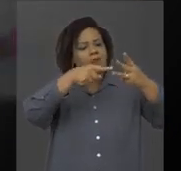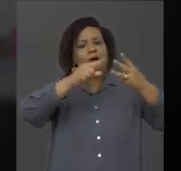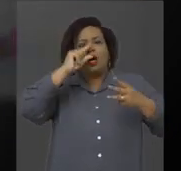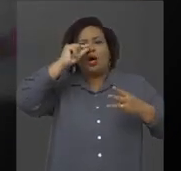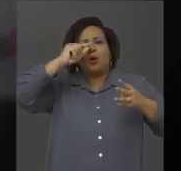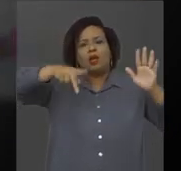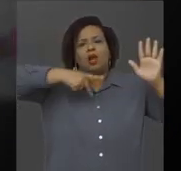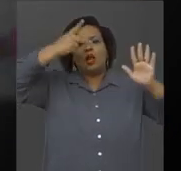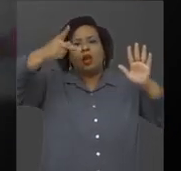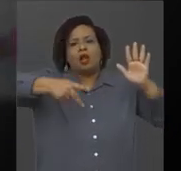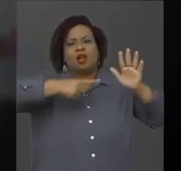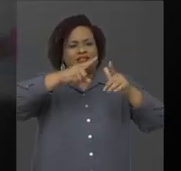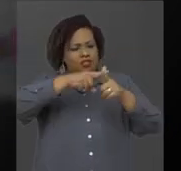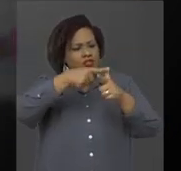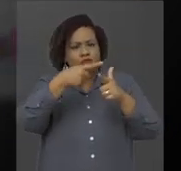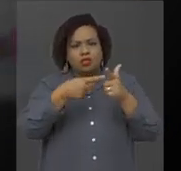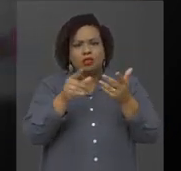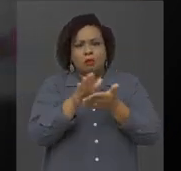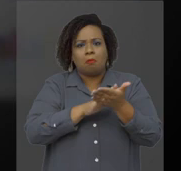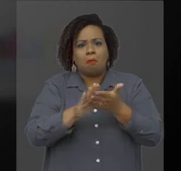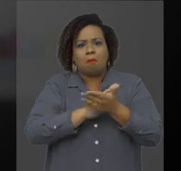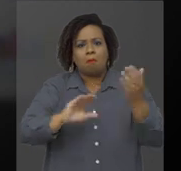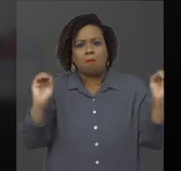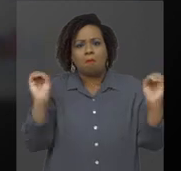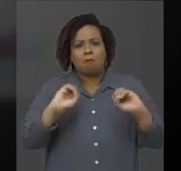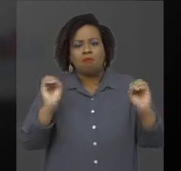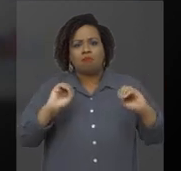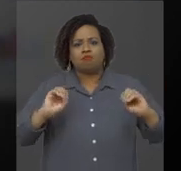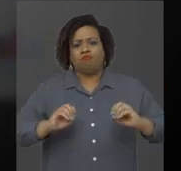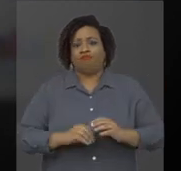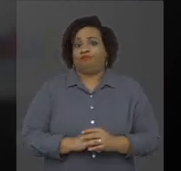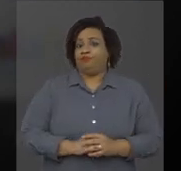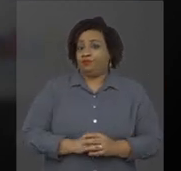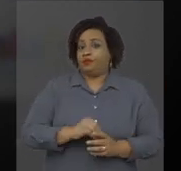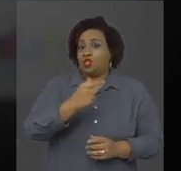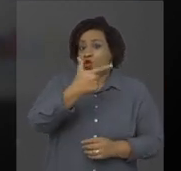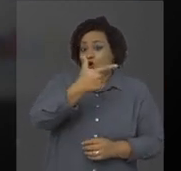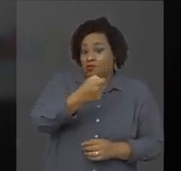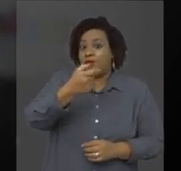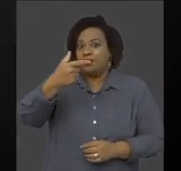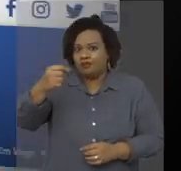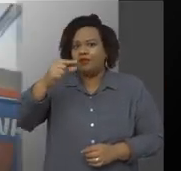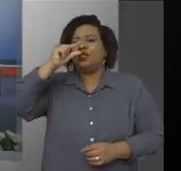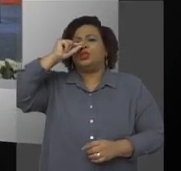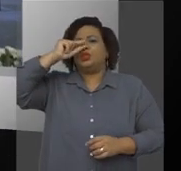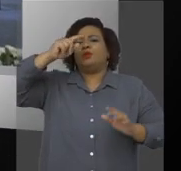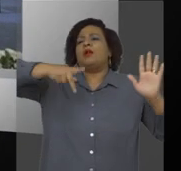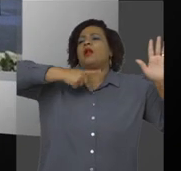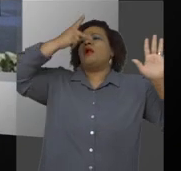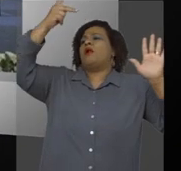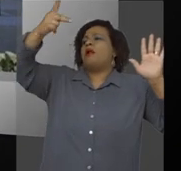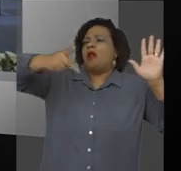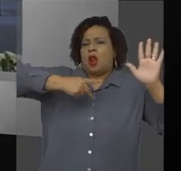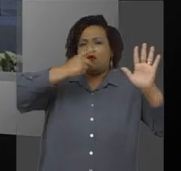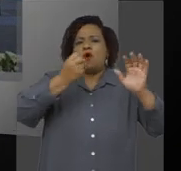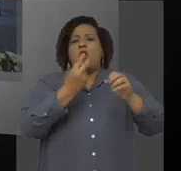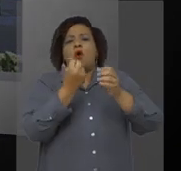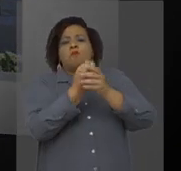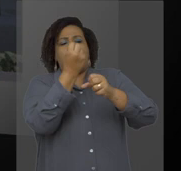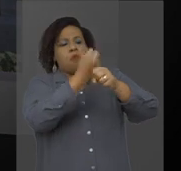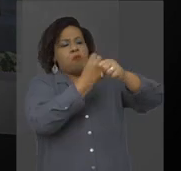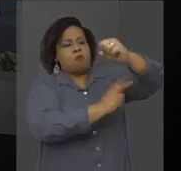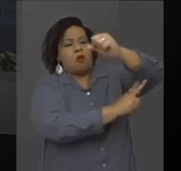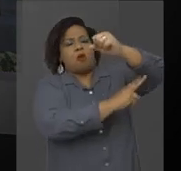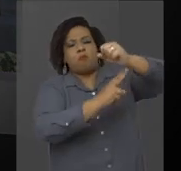da promessa da promessa. E mais uma vez a ponte não saiu do papel. Em 2020, Rui Costa fez outra vez